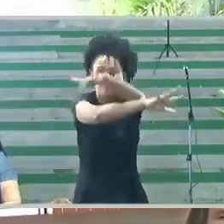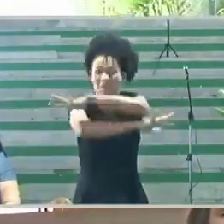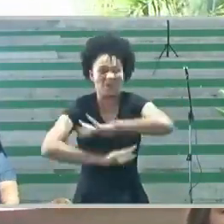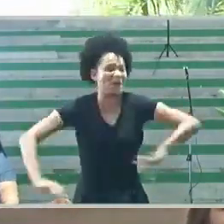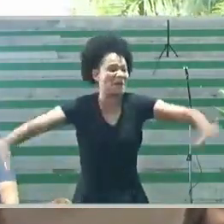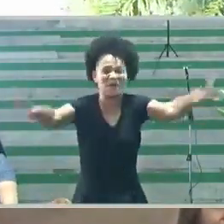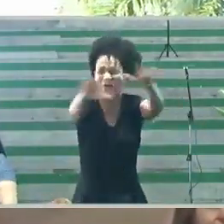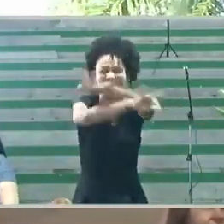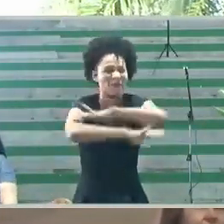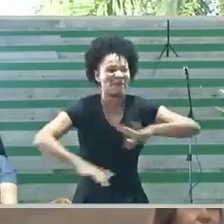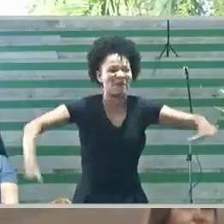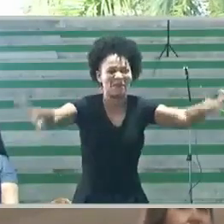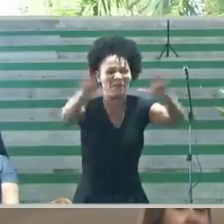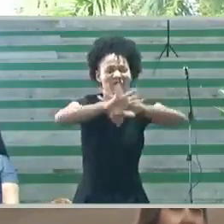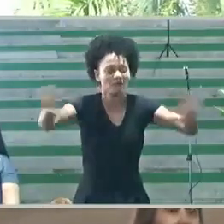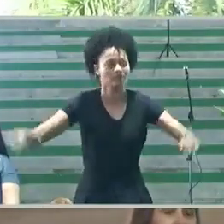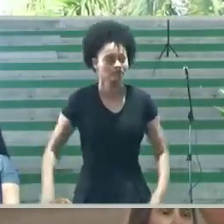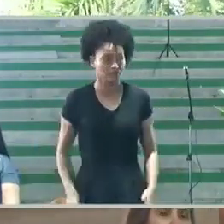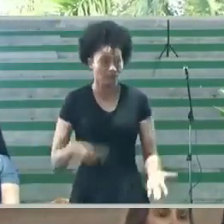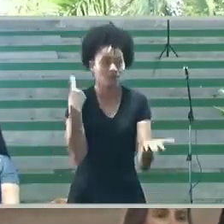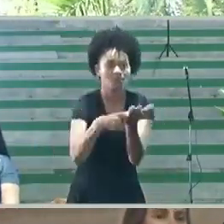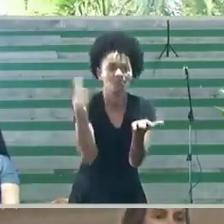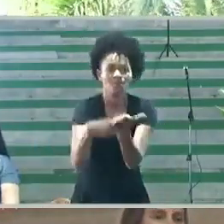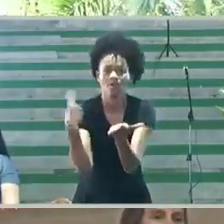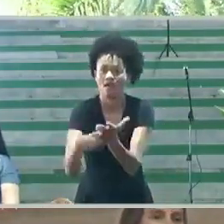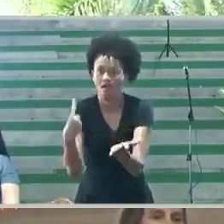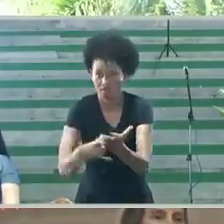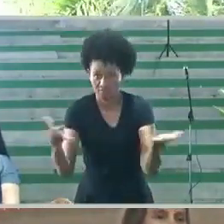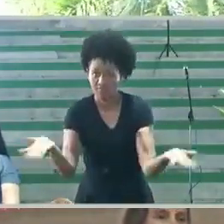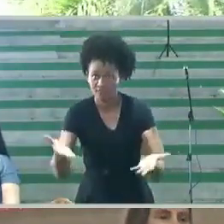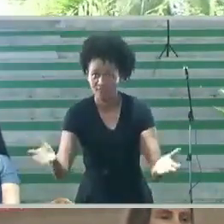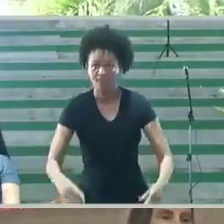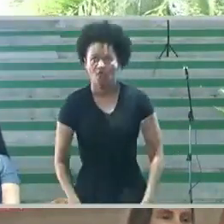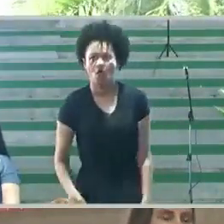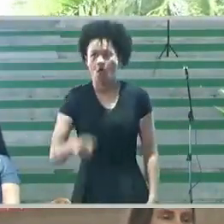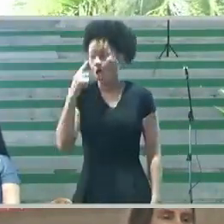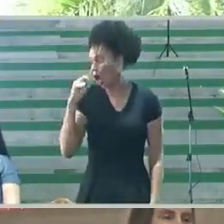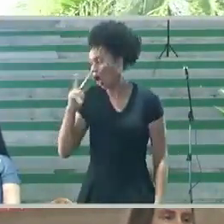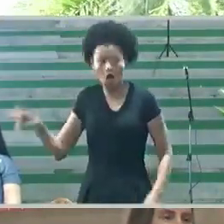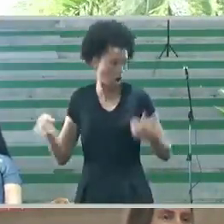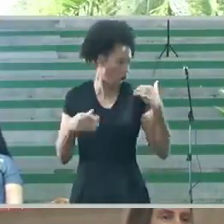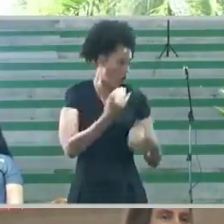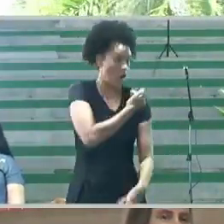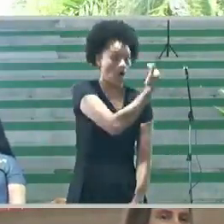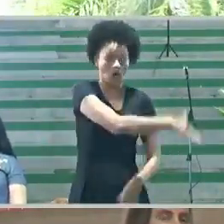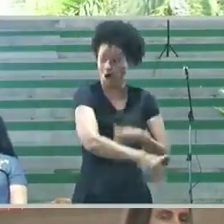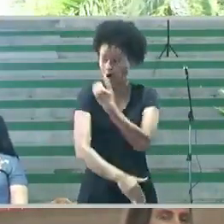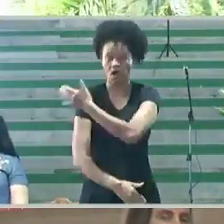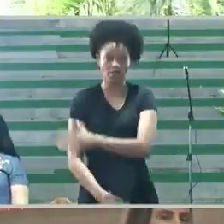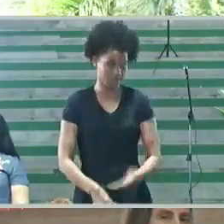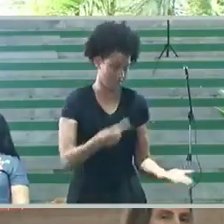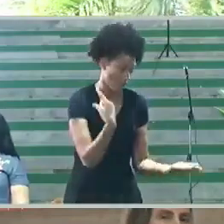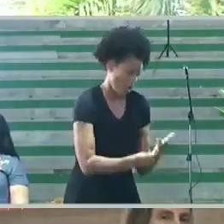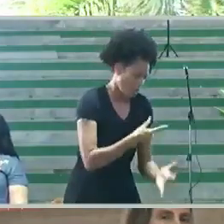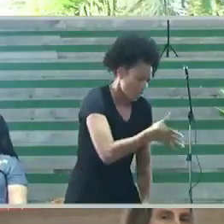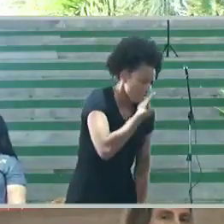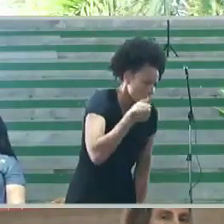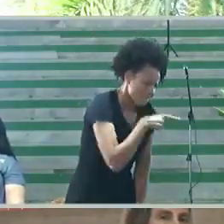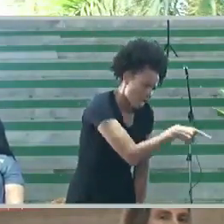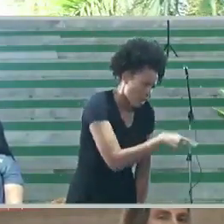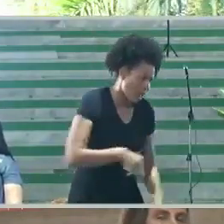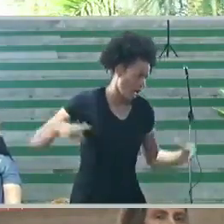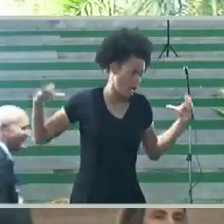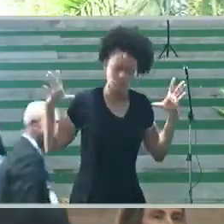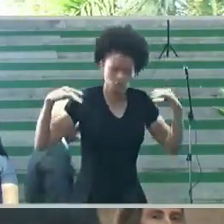fez nas nossas vidas. Fechado? Você pode... Olhe para essa pessoa que está atrás e diga assim: você pode fazer melhor que os